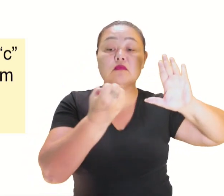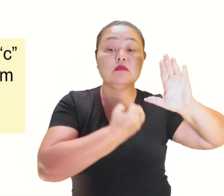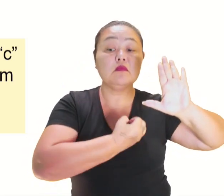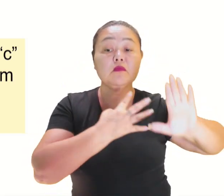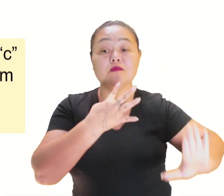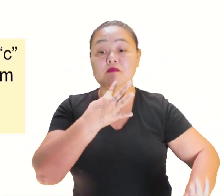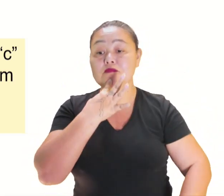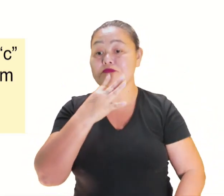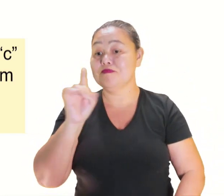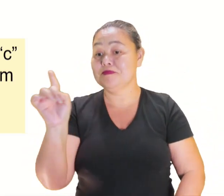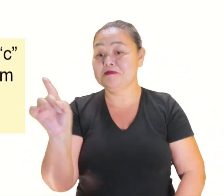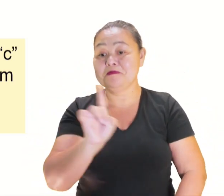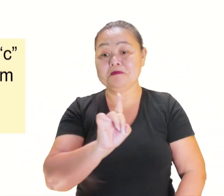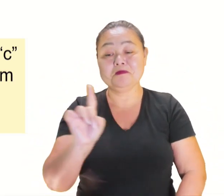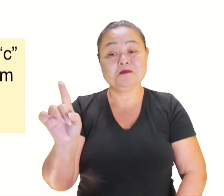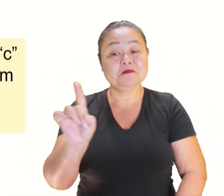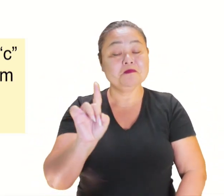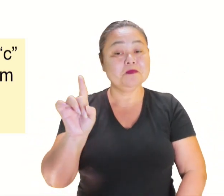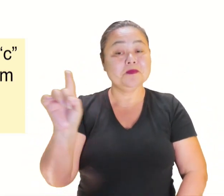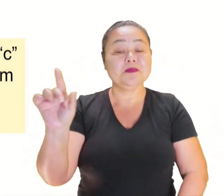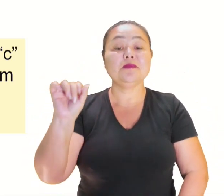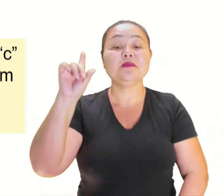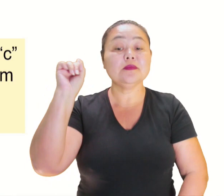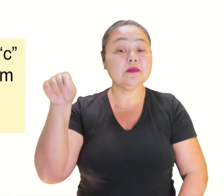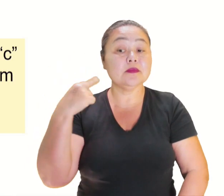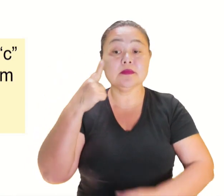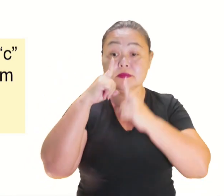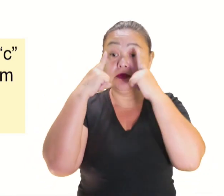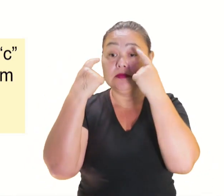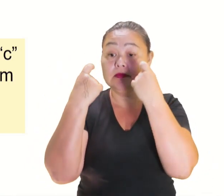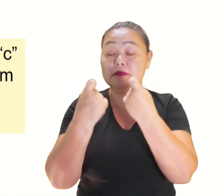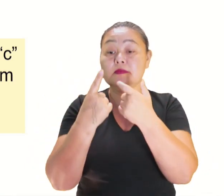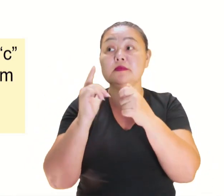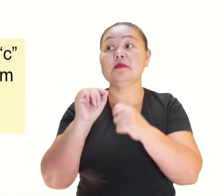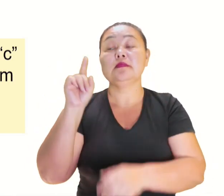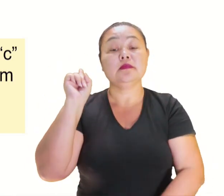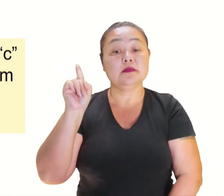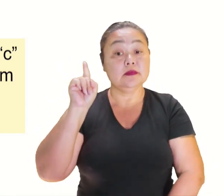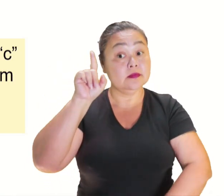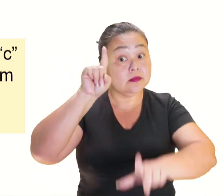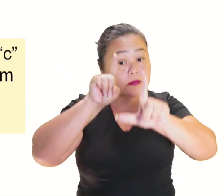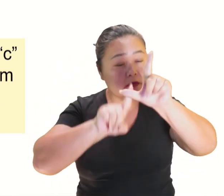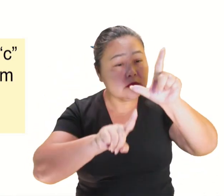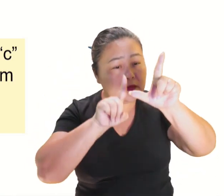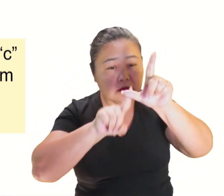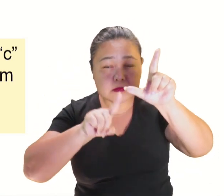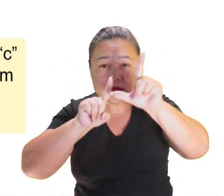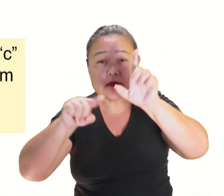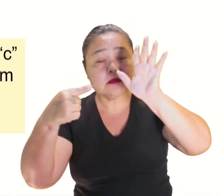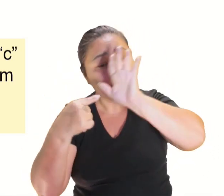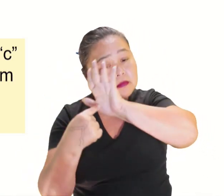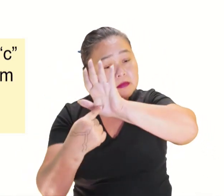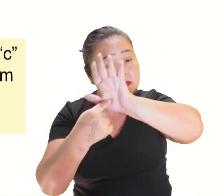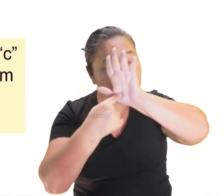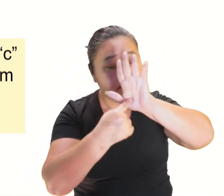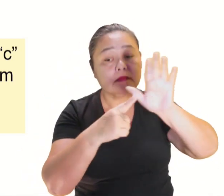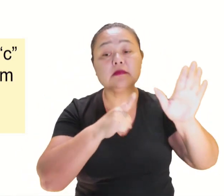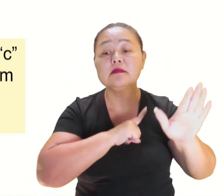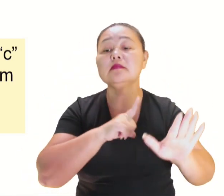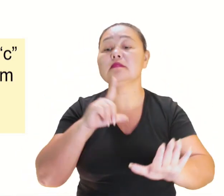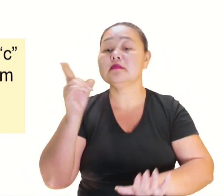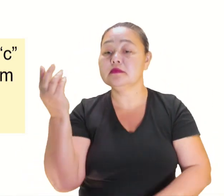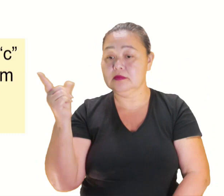valor desconhecido. Olha só que coisa interessante. Então, essas letras que aparecem nas